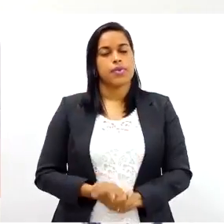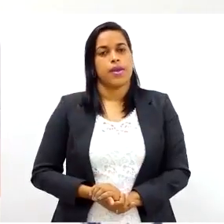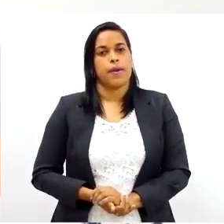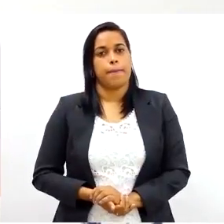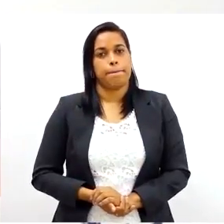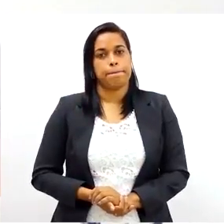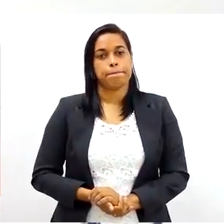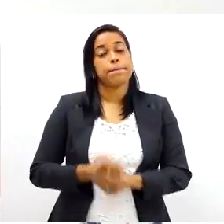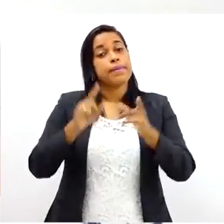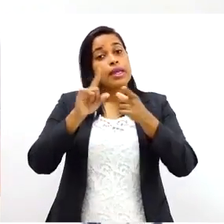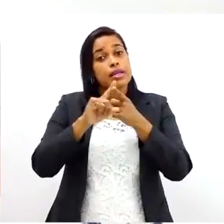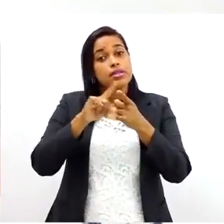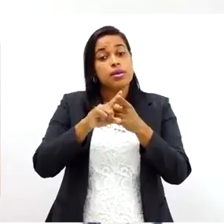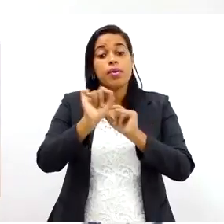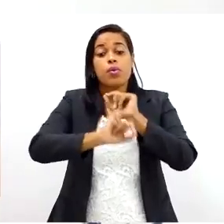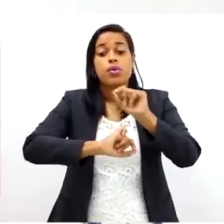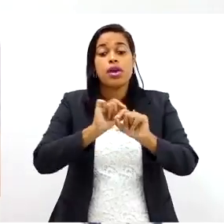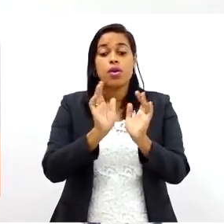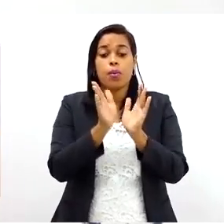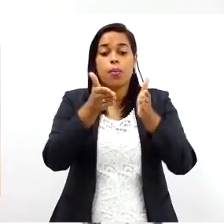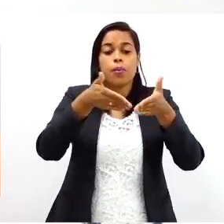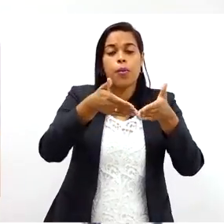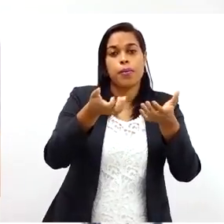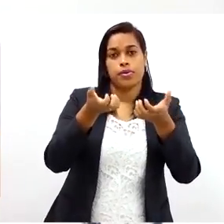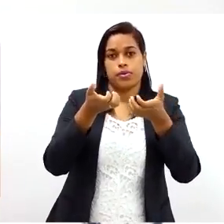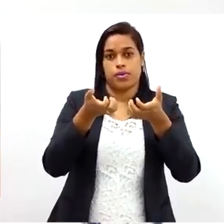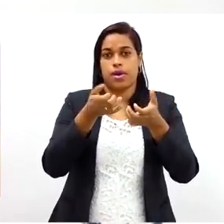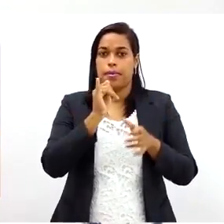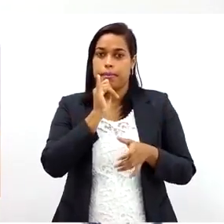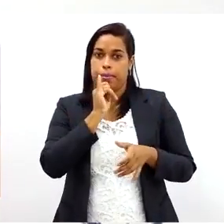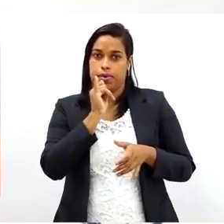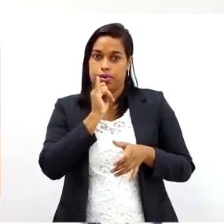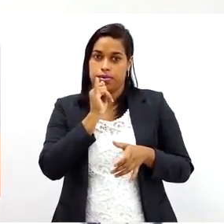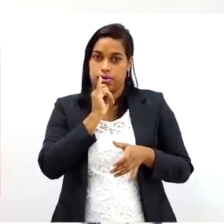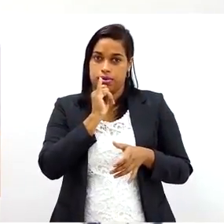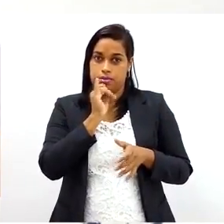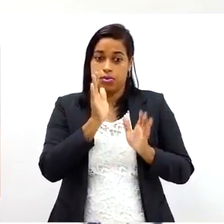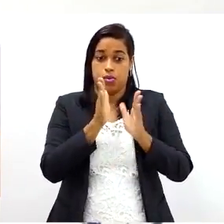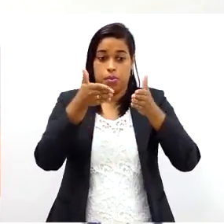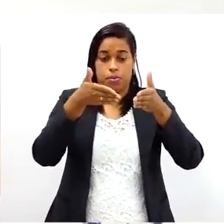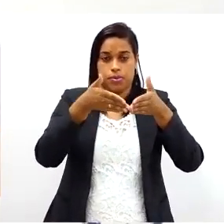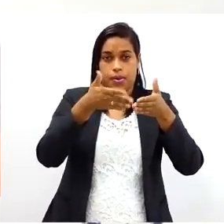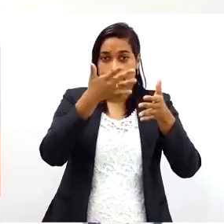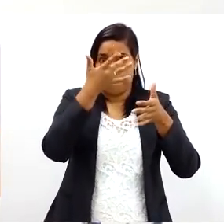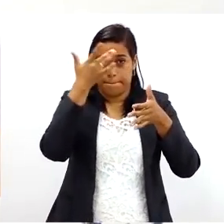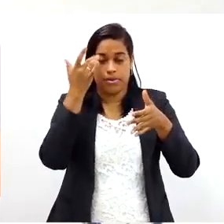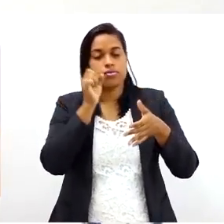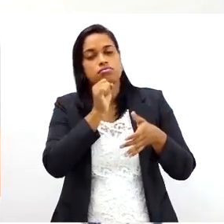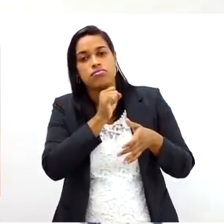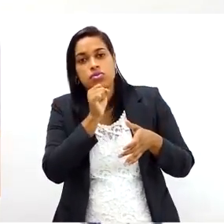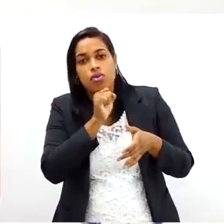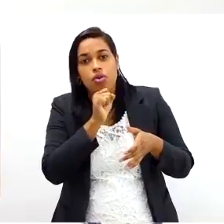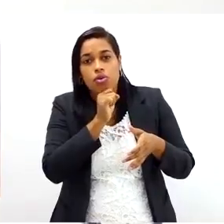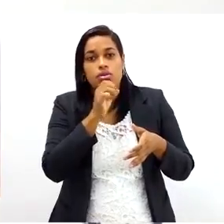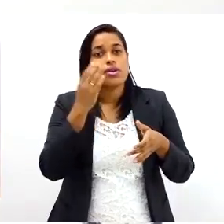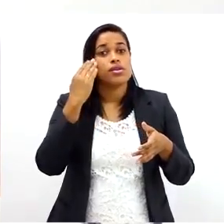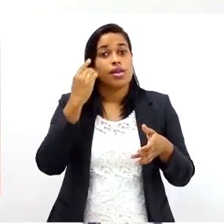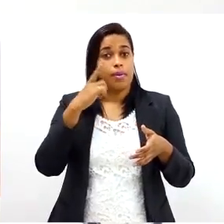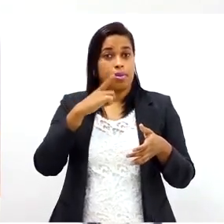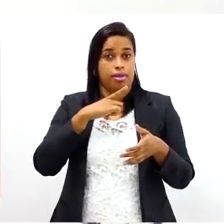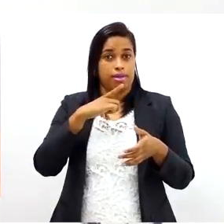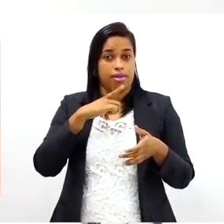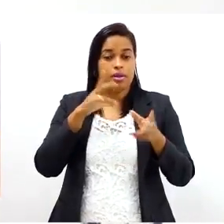bem atrelado às necessidades do meu público-alvo. Se eu tenho, por exemplo, meu público-alvo são pessoas mais idosas, então a gente sabe que elas